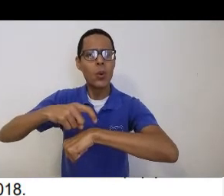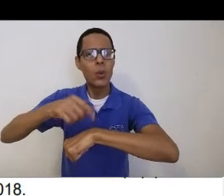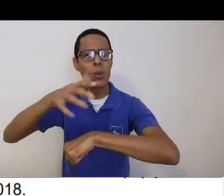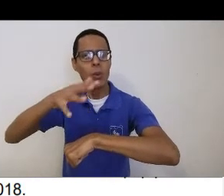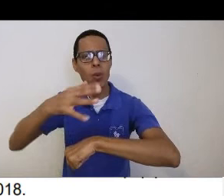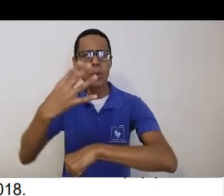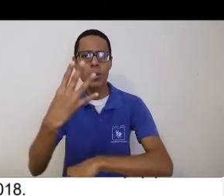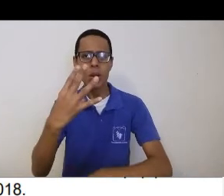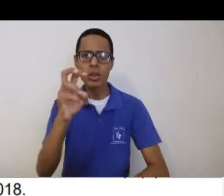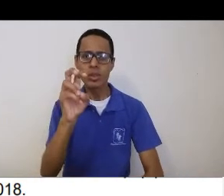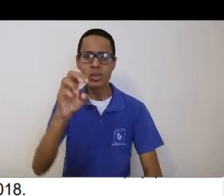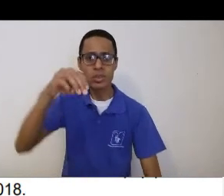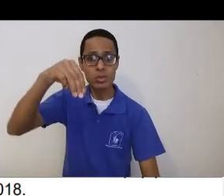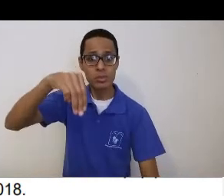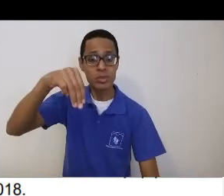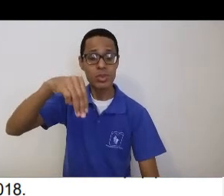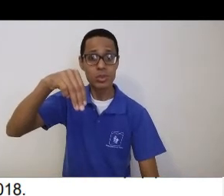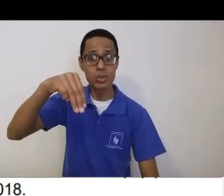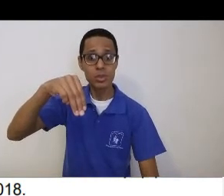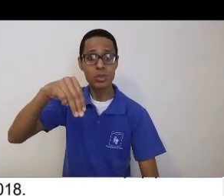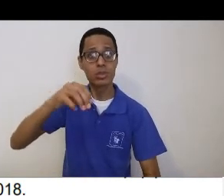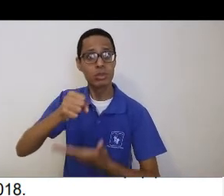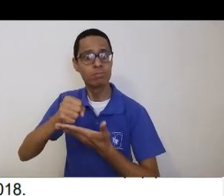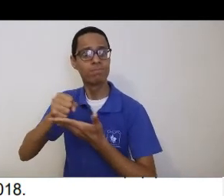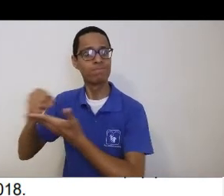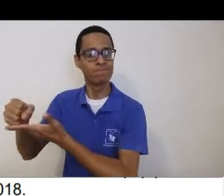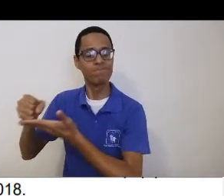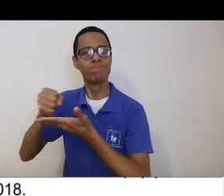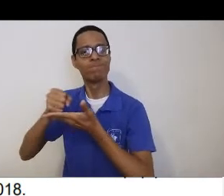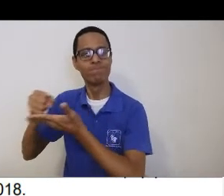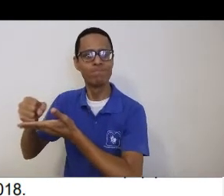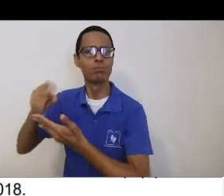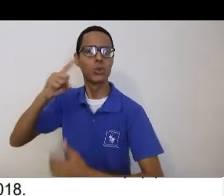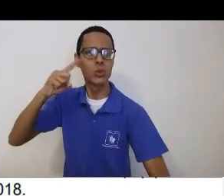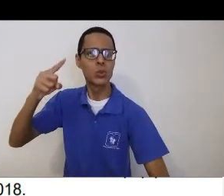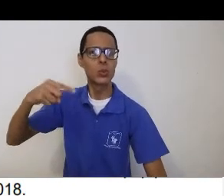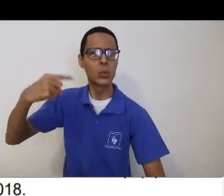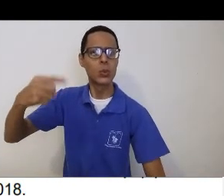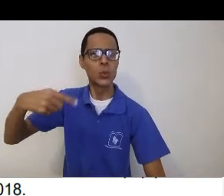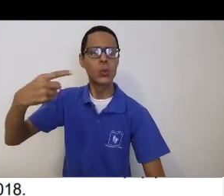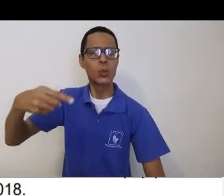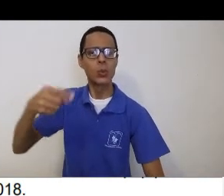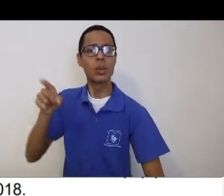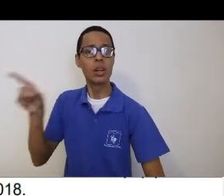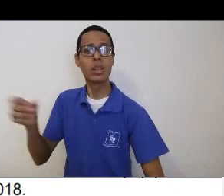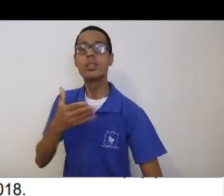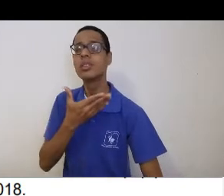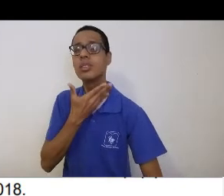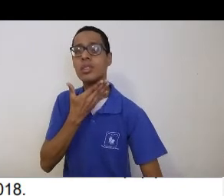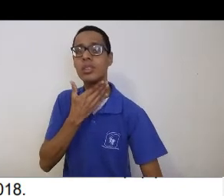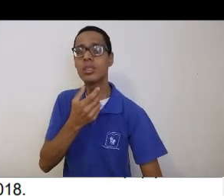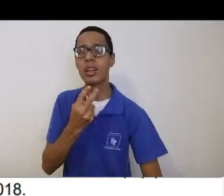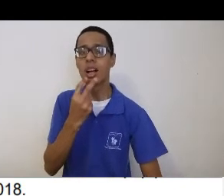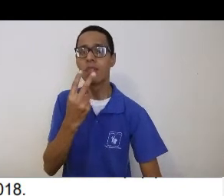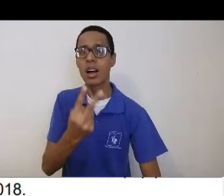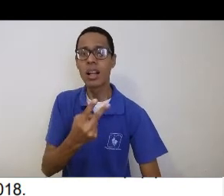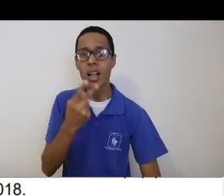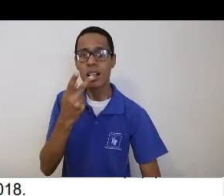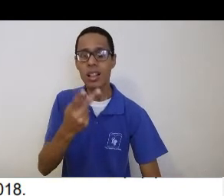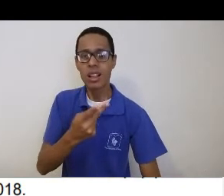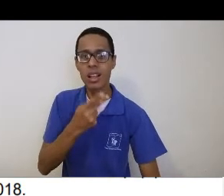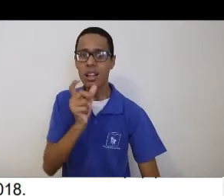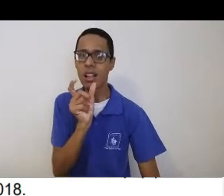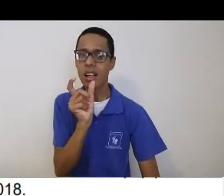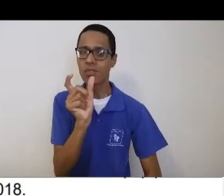45 minutos diariamente, nós conseguimos então fazer com que ele pronunciasse, tivesse a relação do